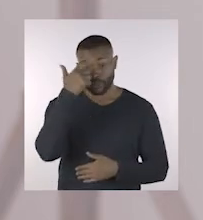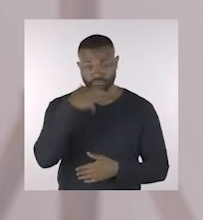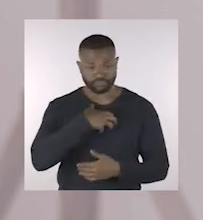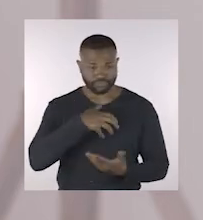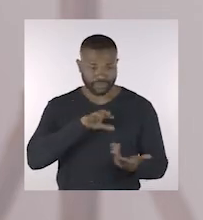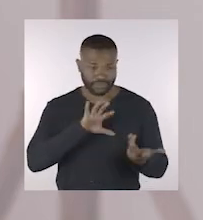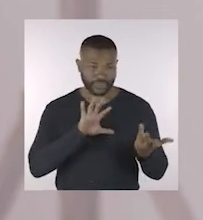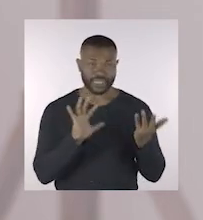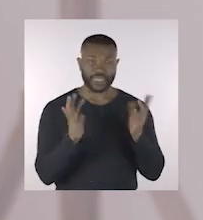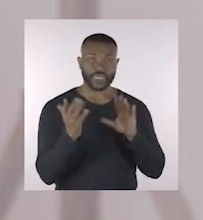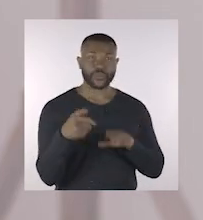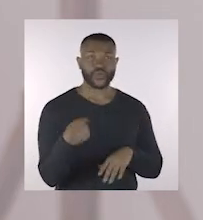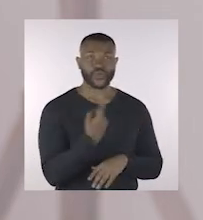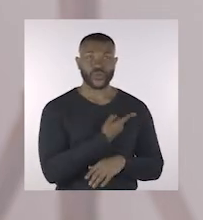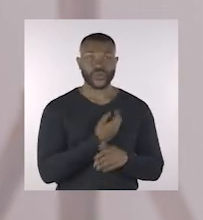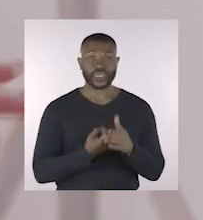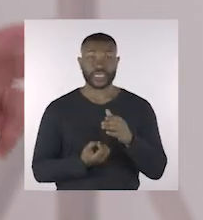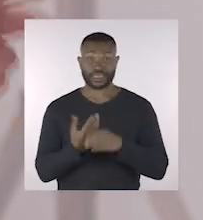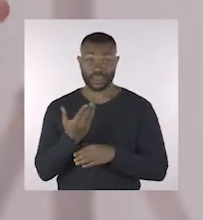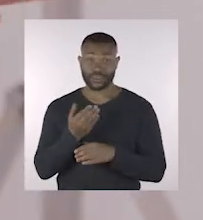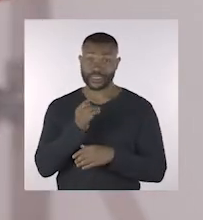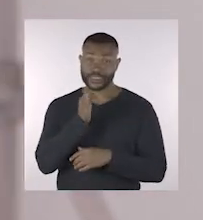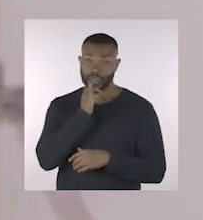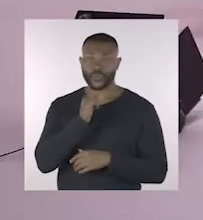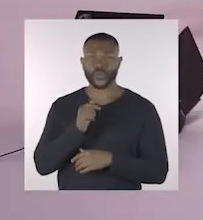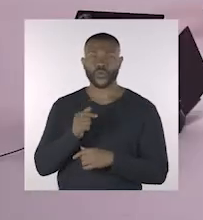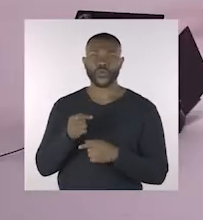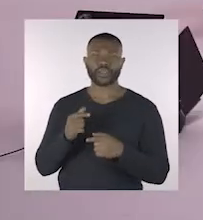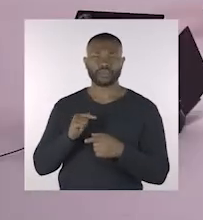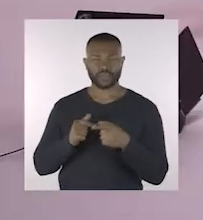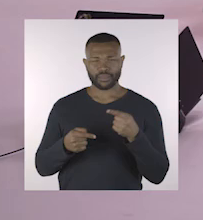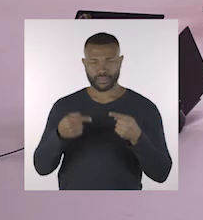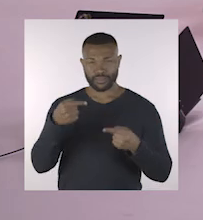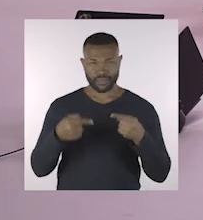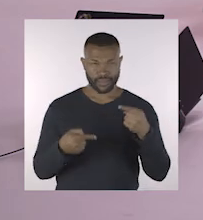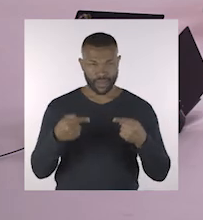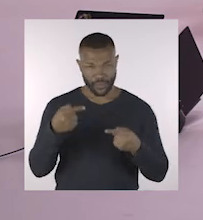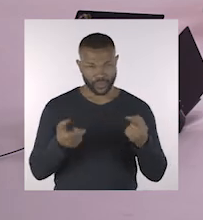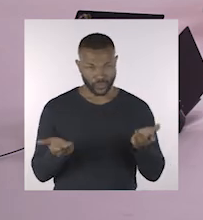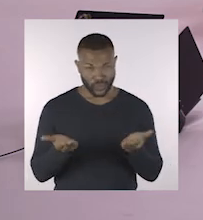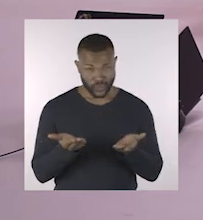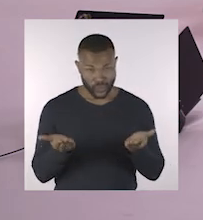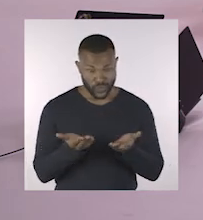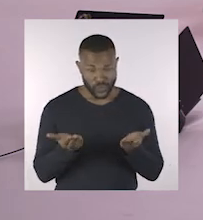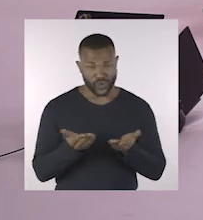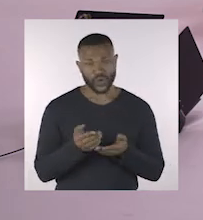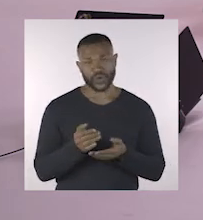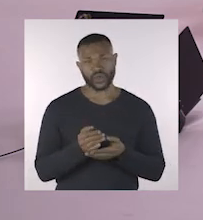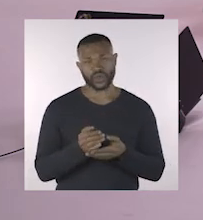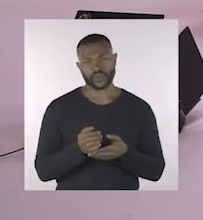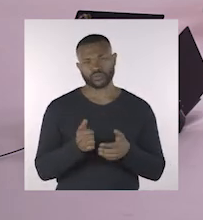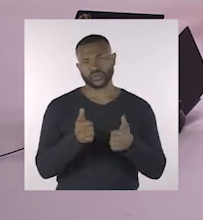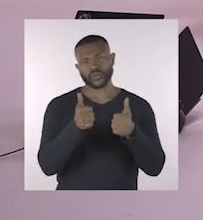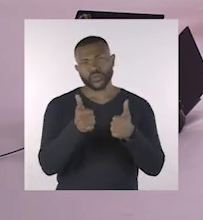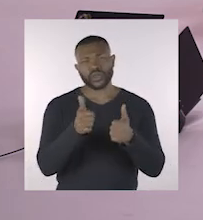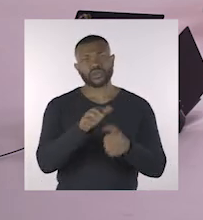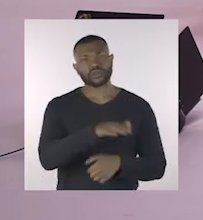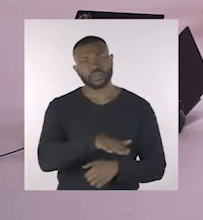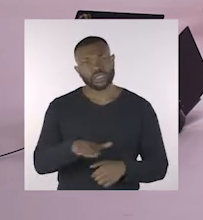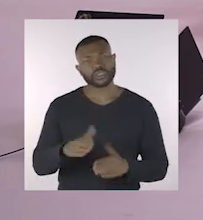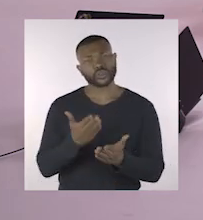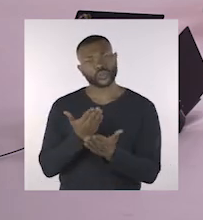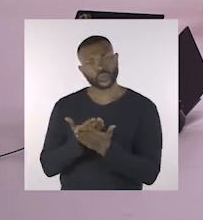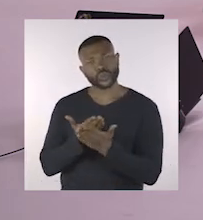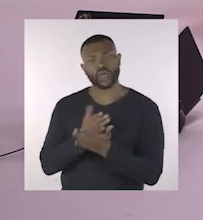acho que esse clima que nós vamos ter que criar ser online né porque tem um debate tem um debate que estão fazendo agora aqui é de